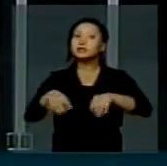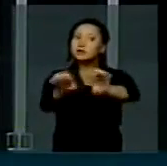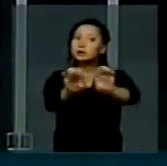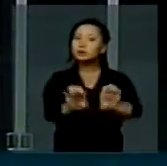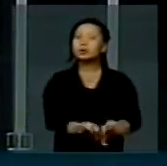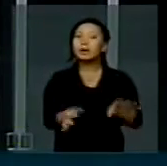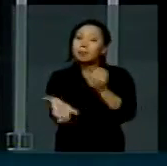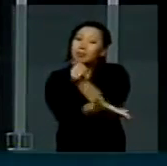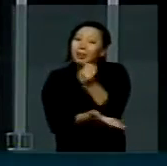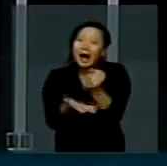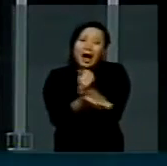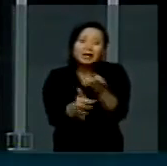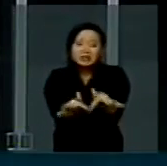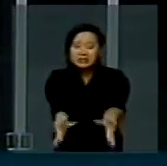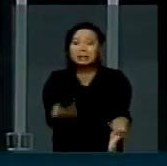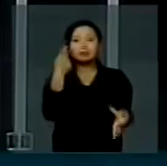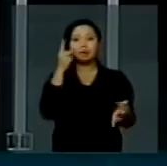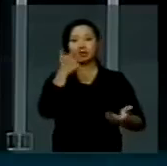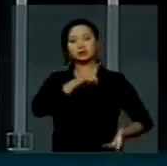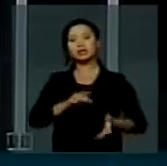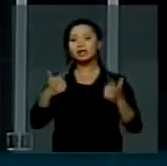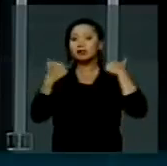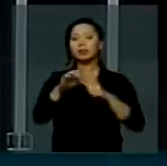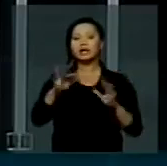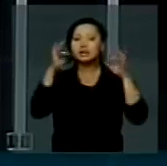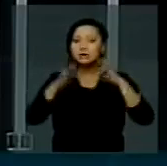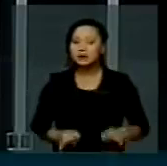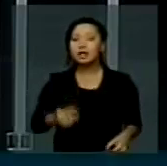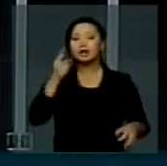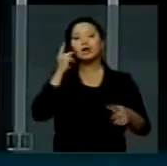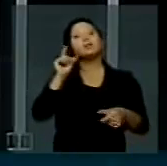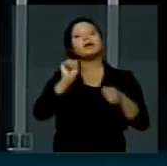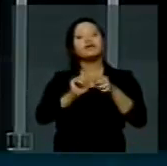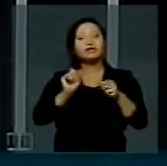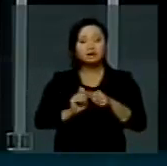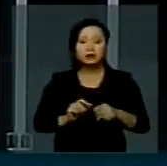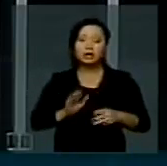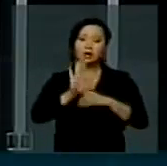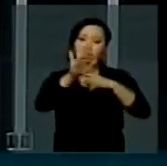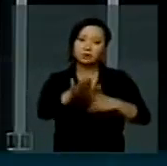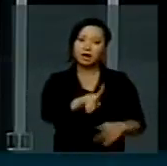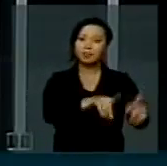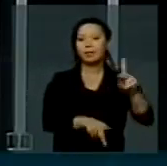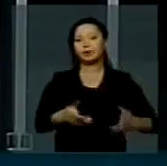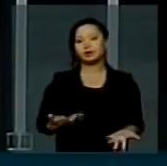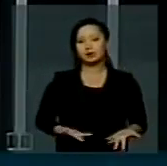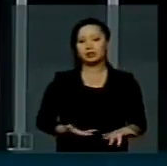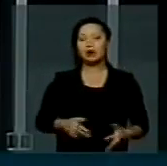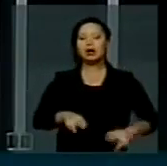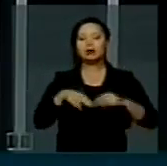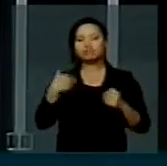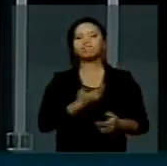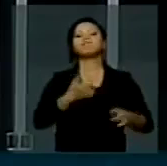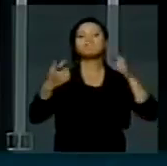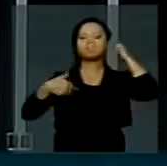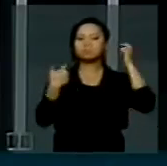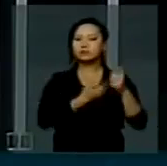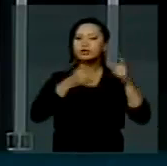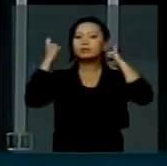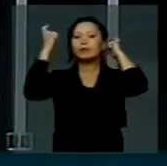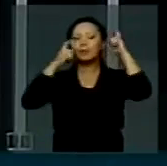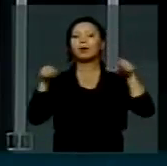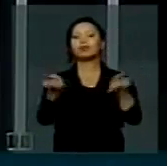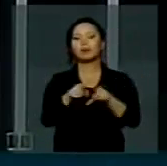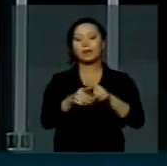infraestrutura mínima capaz de dar funcionalidade a esses conselhos tutelares. Então nós tivemos essa preocupação também de trazer para a